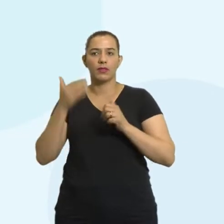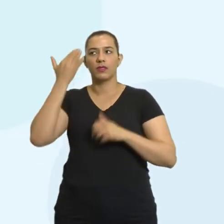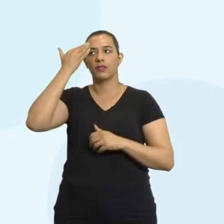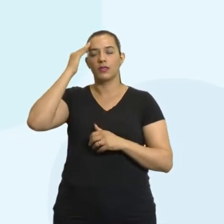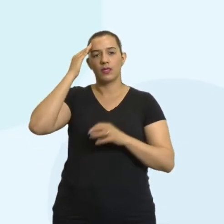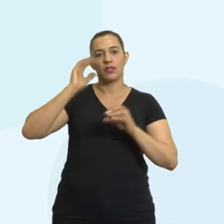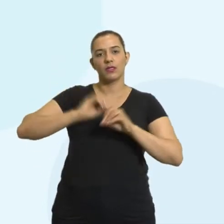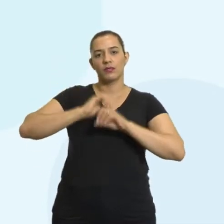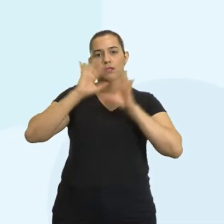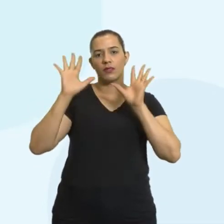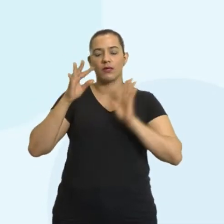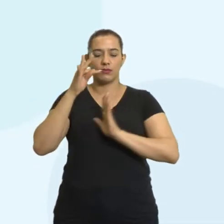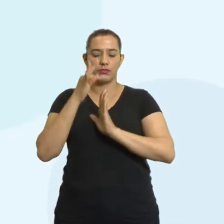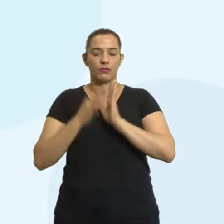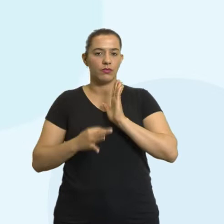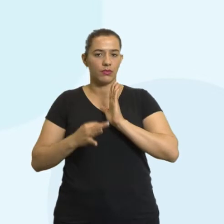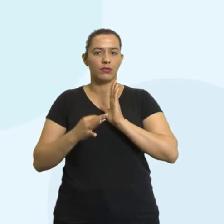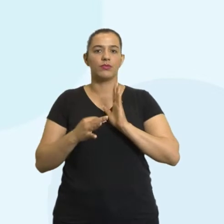Seja esse fechamento